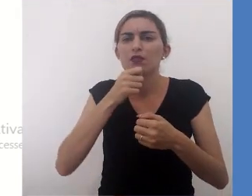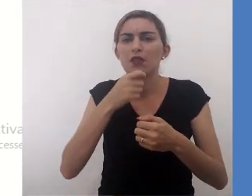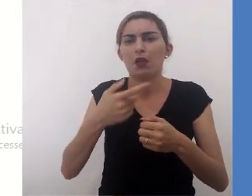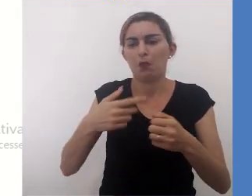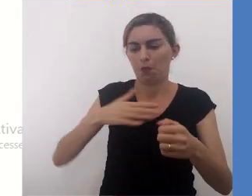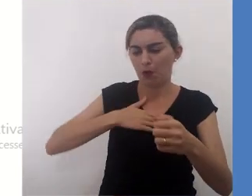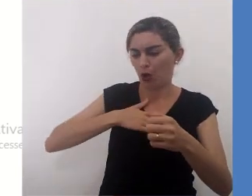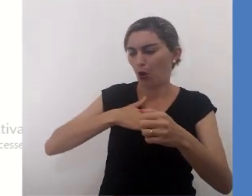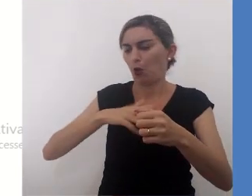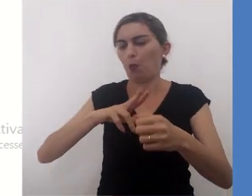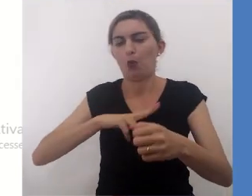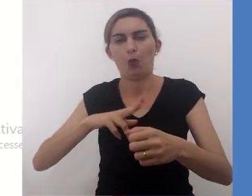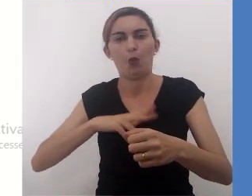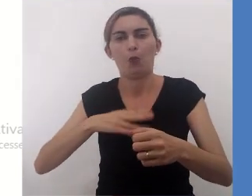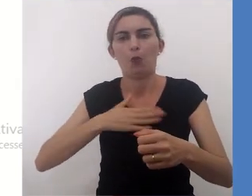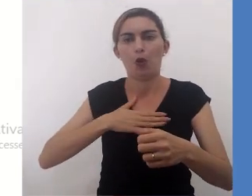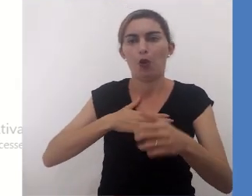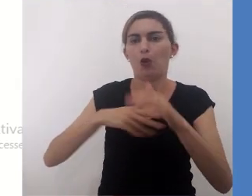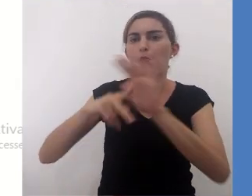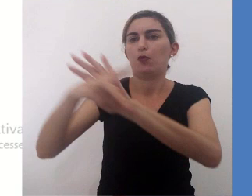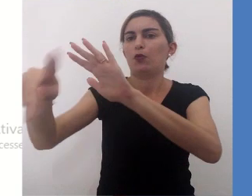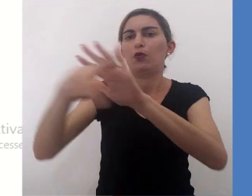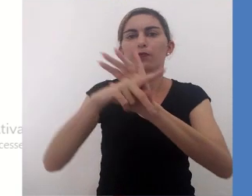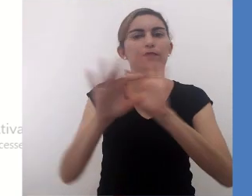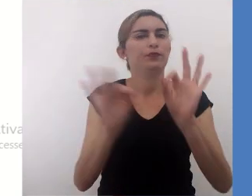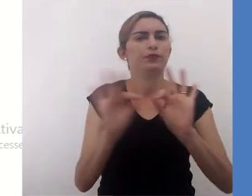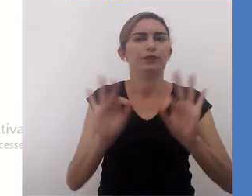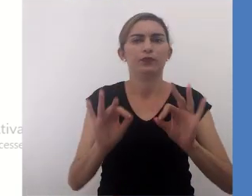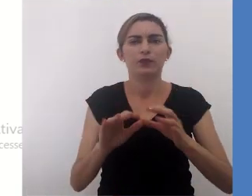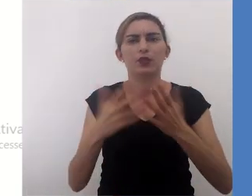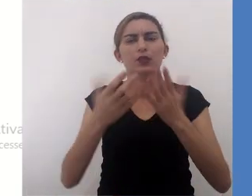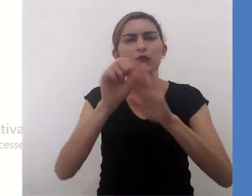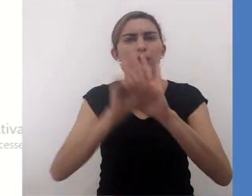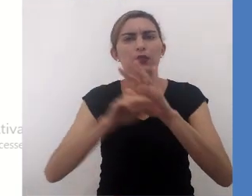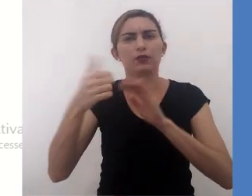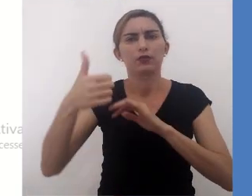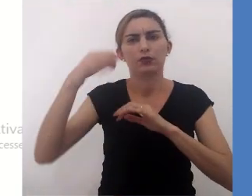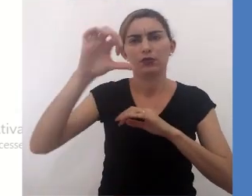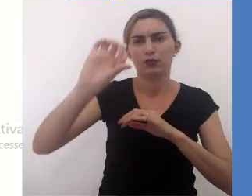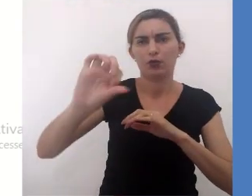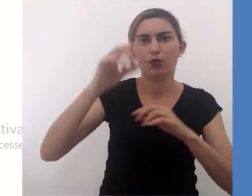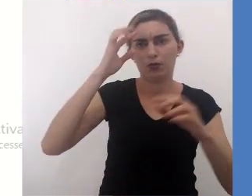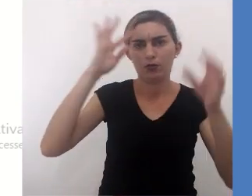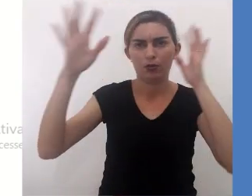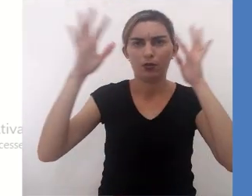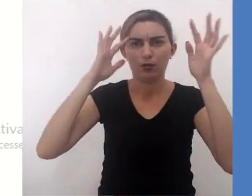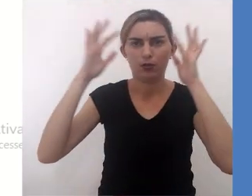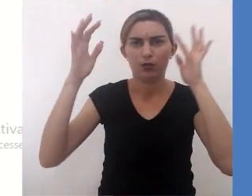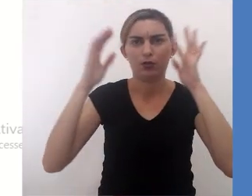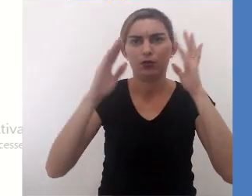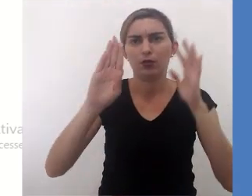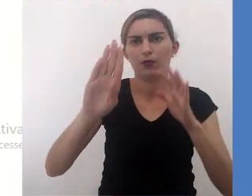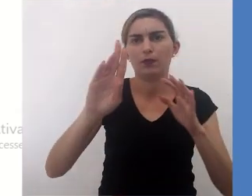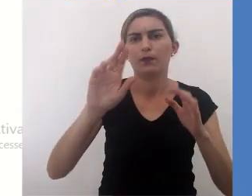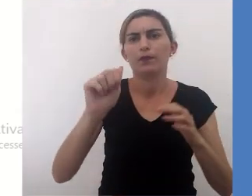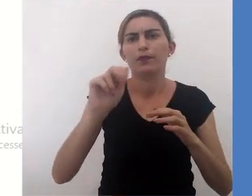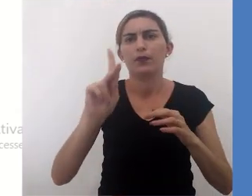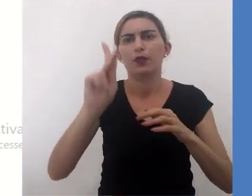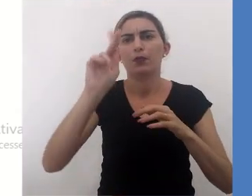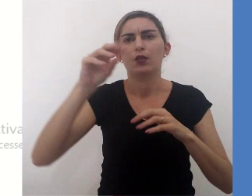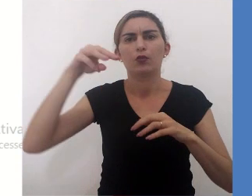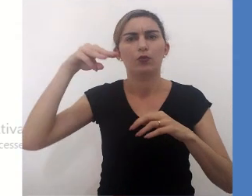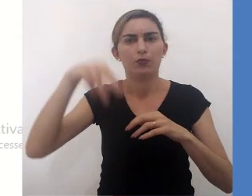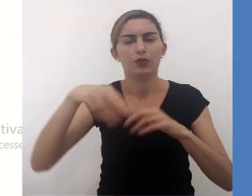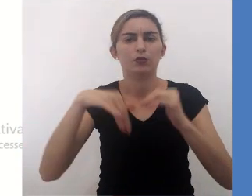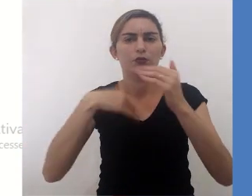de quê? De autoridade. Então, em meados do século XIX, as ideias de Golding foram o quê? Desenvolvidas por